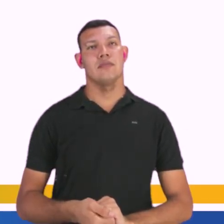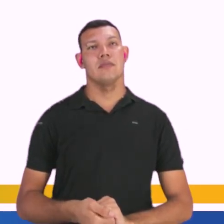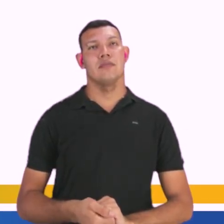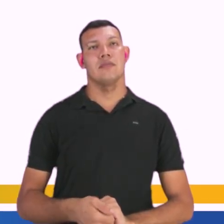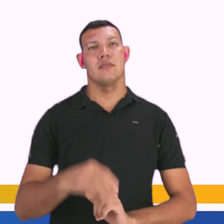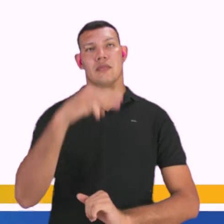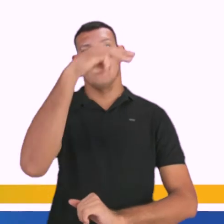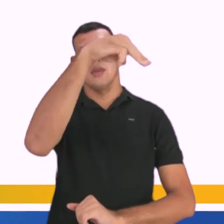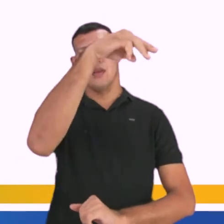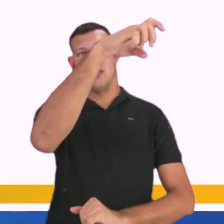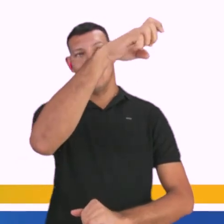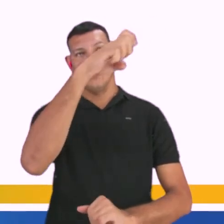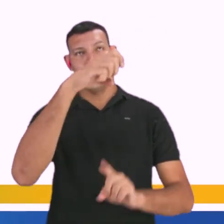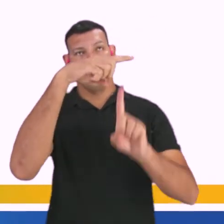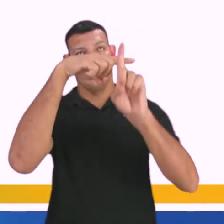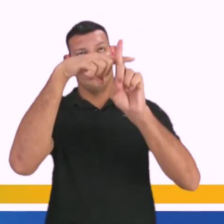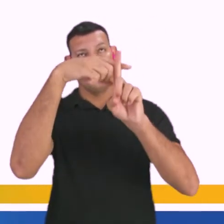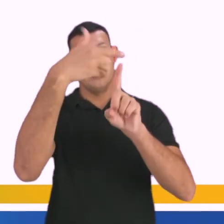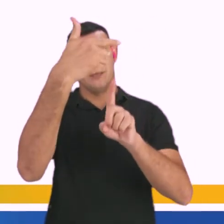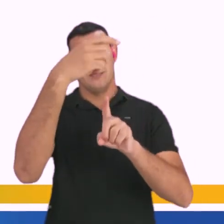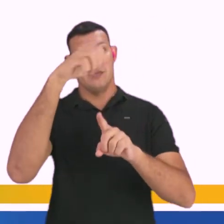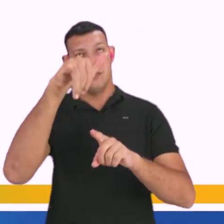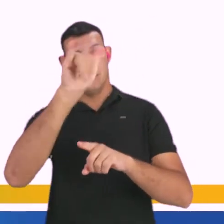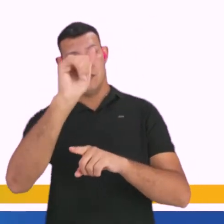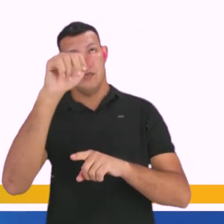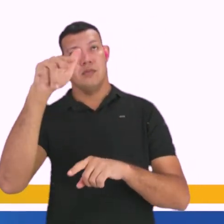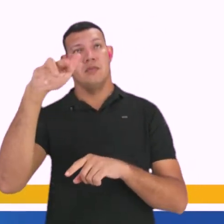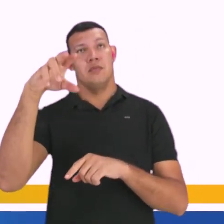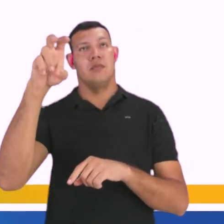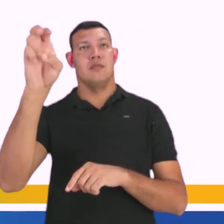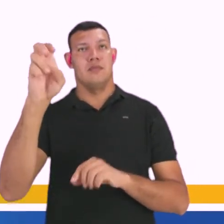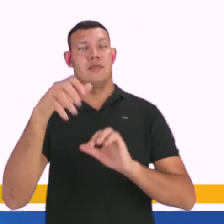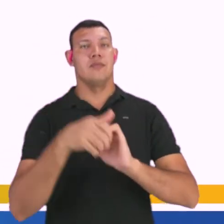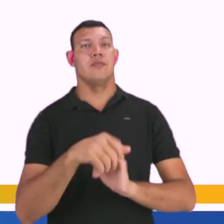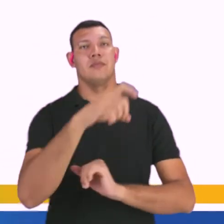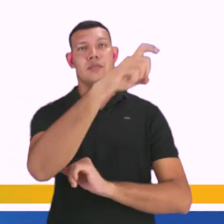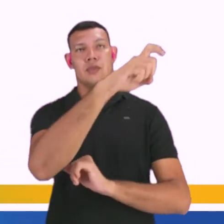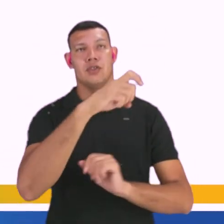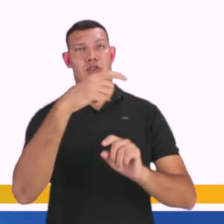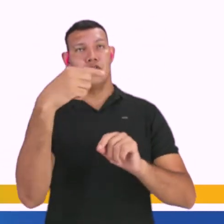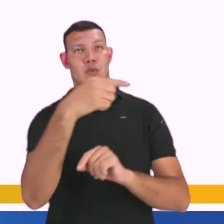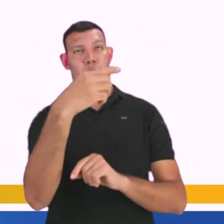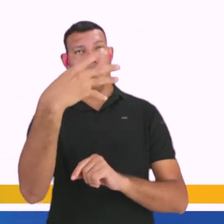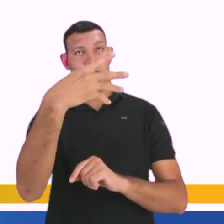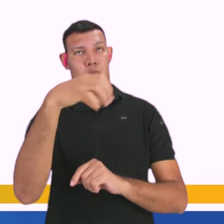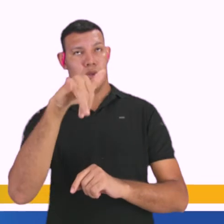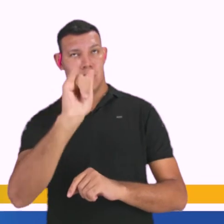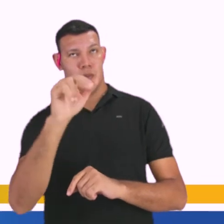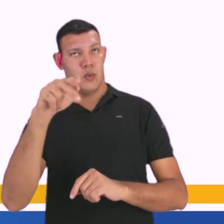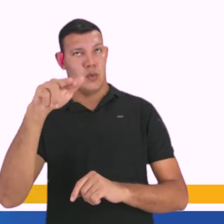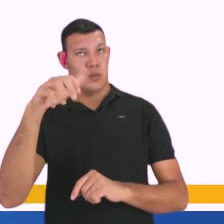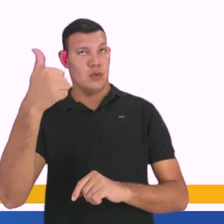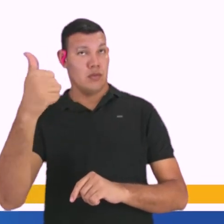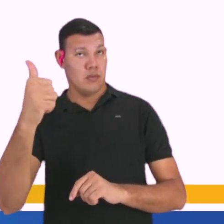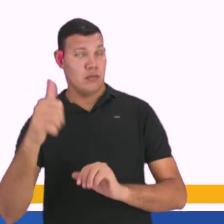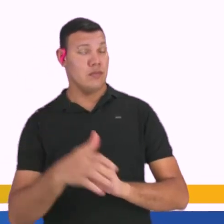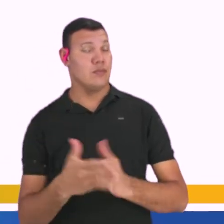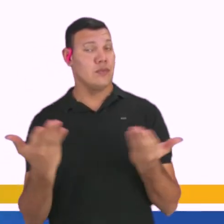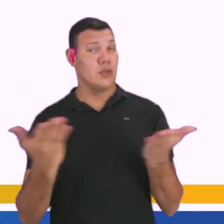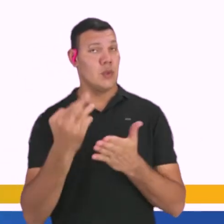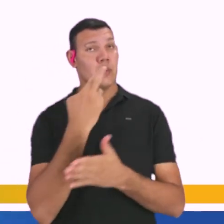= 5 e o meu x - 4y = 11 então vamos a